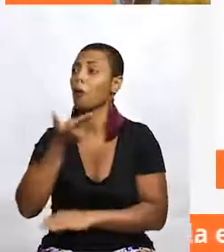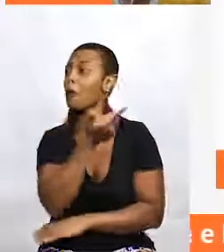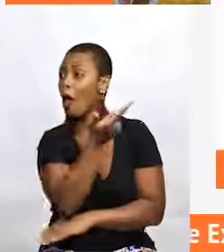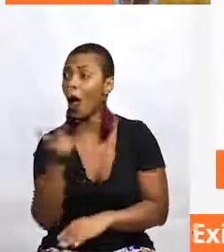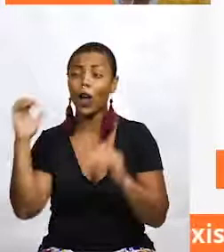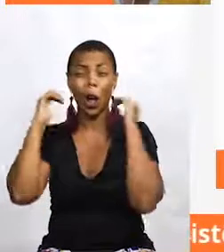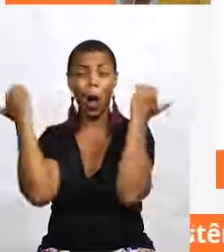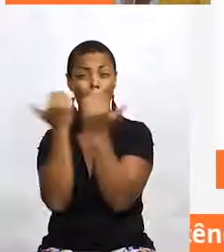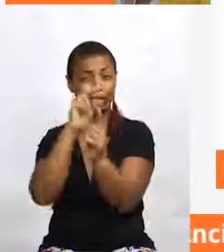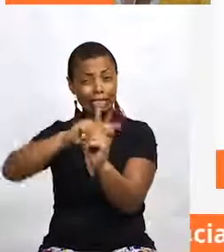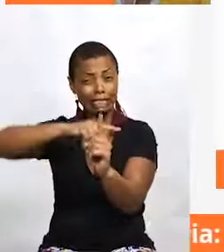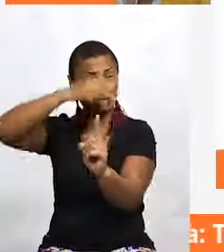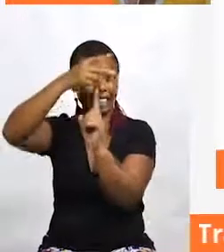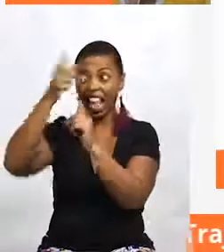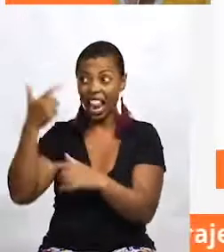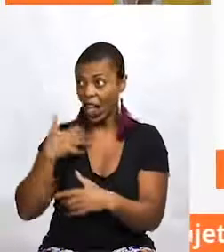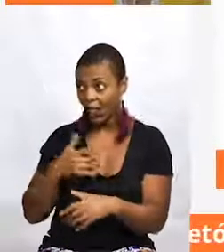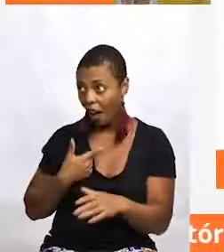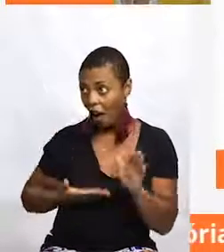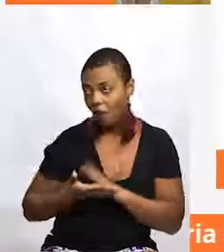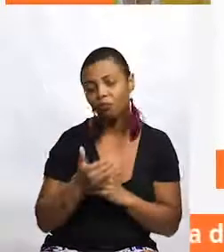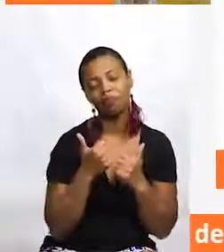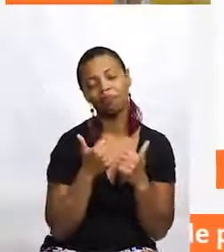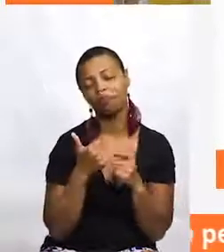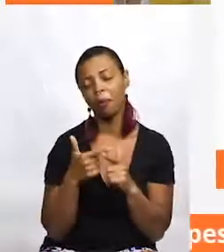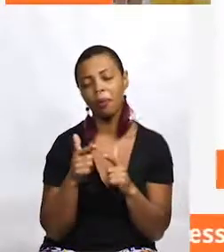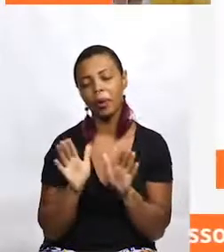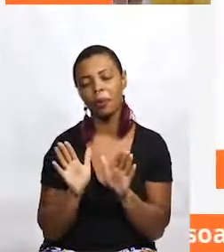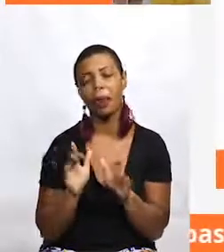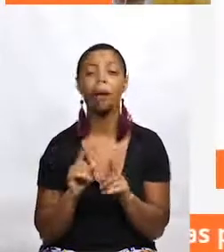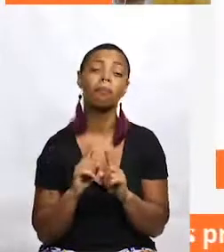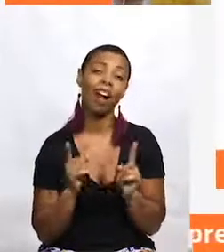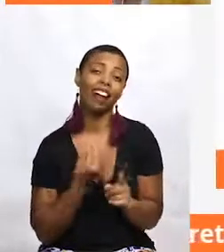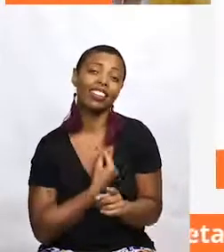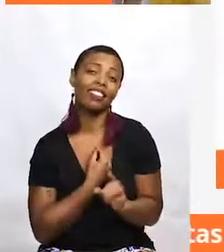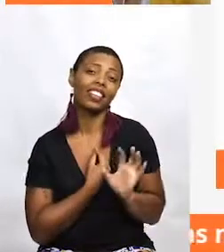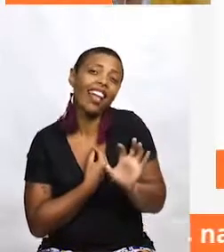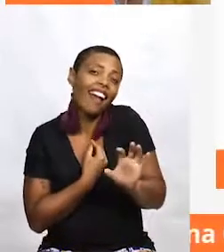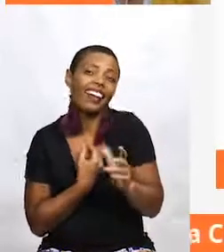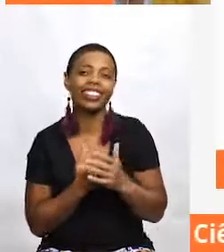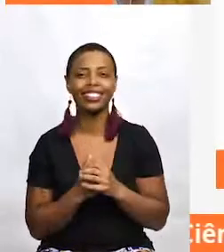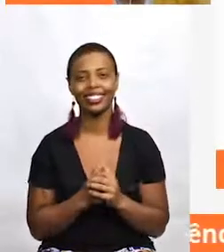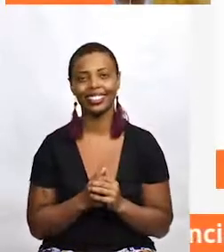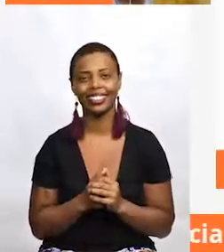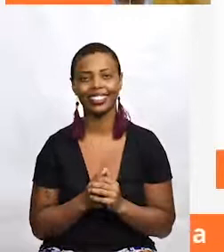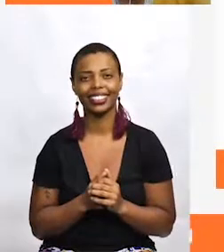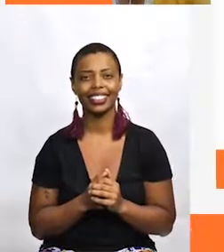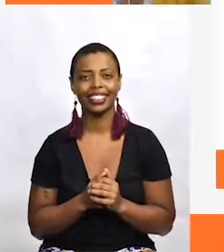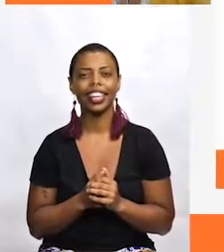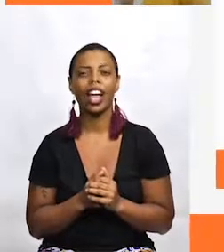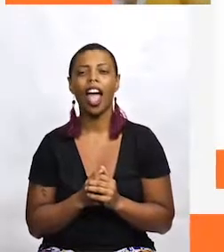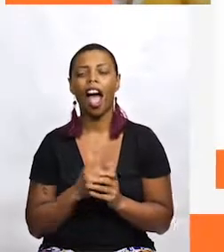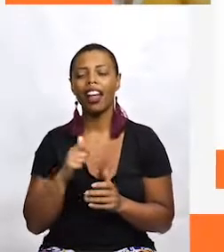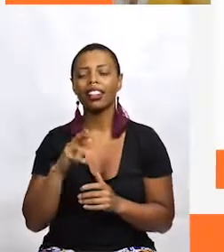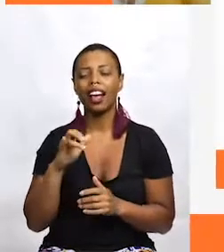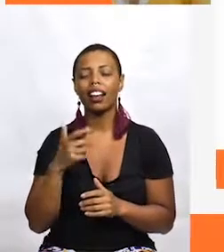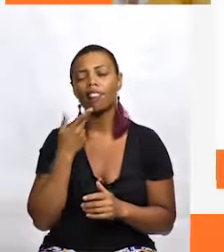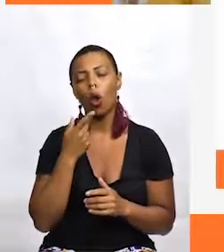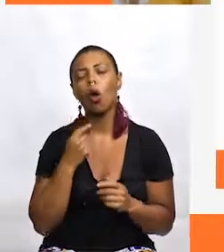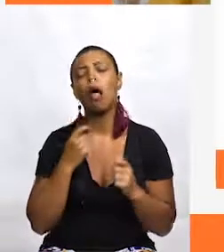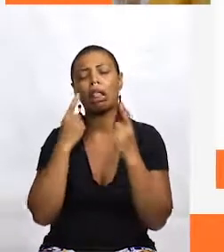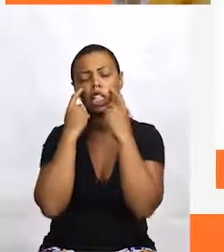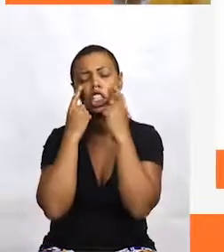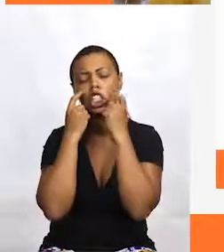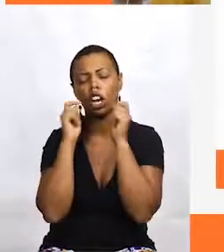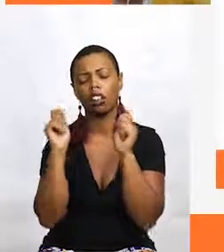que aquele que ele me impediu de ir. Mas é isso, a vida da gente é assim, como disse a Adriana, pode chorar um pouquinho, mas tem que sacudir